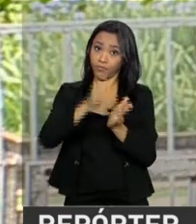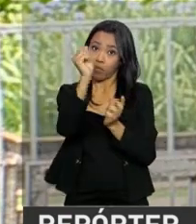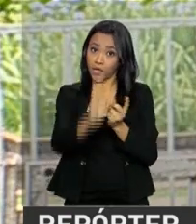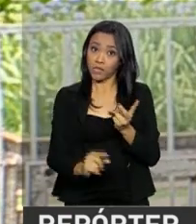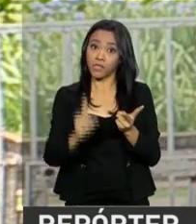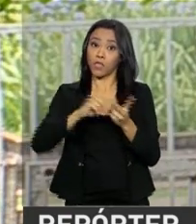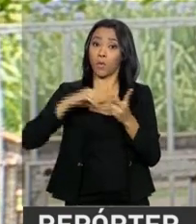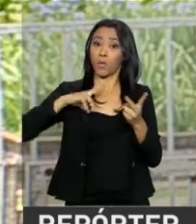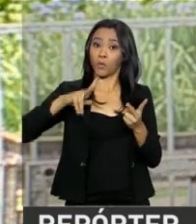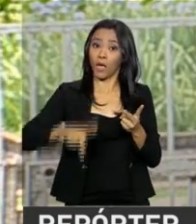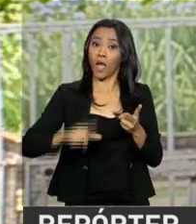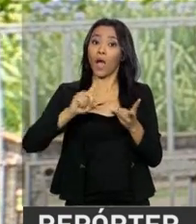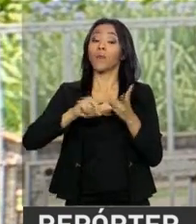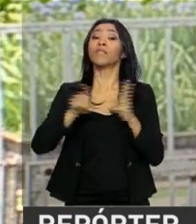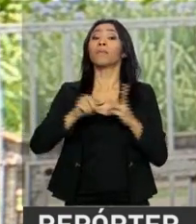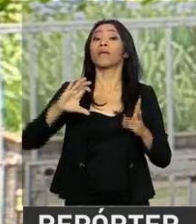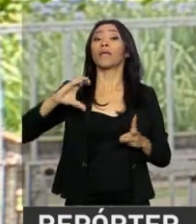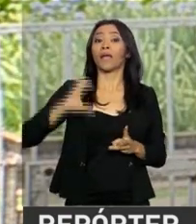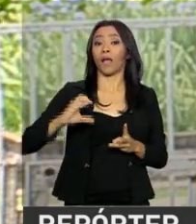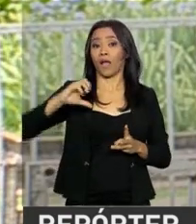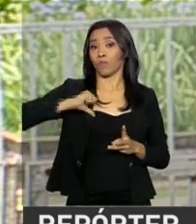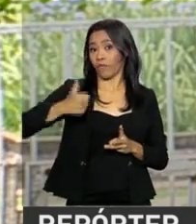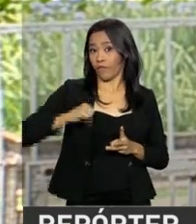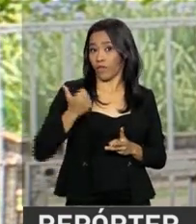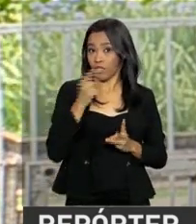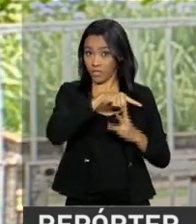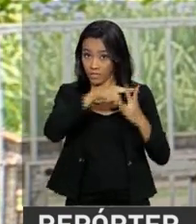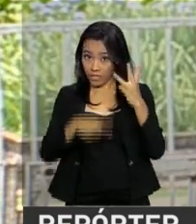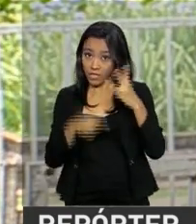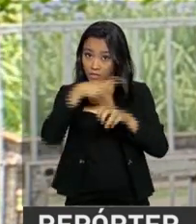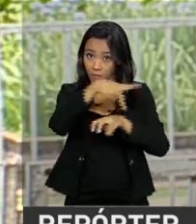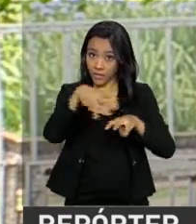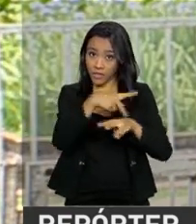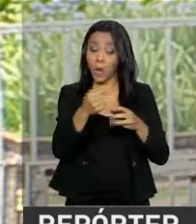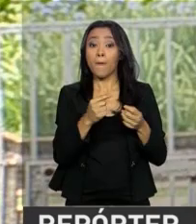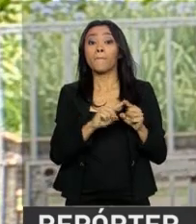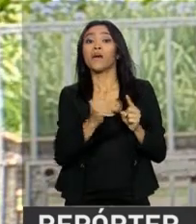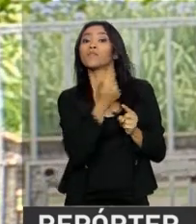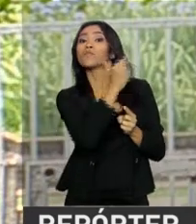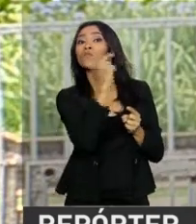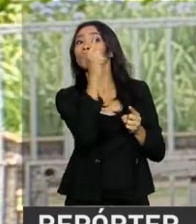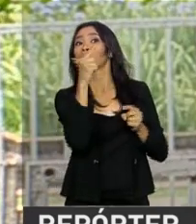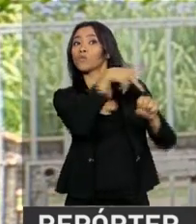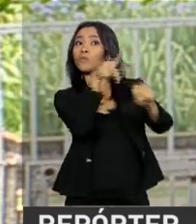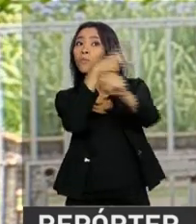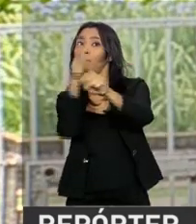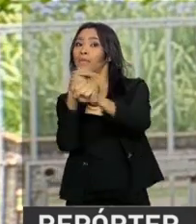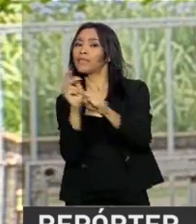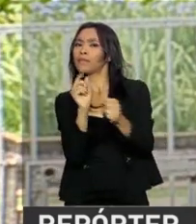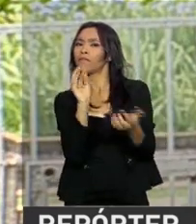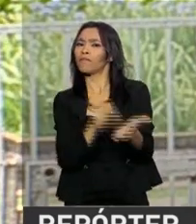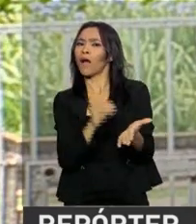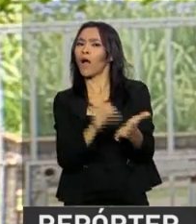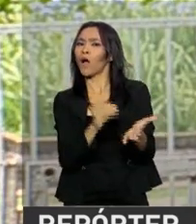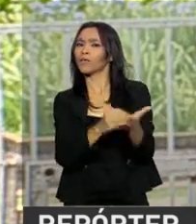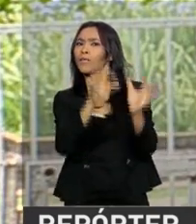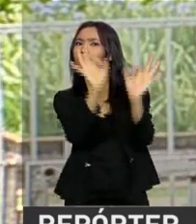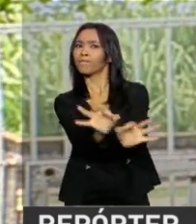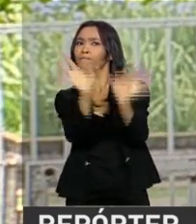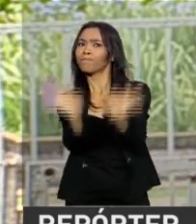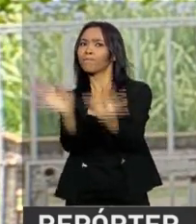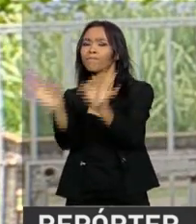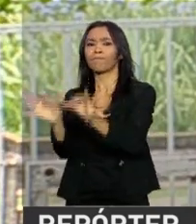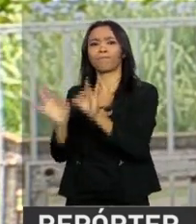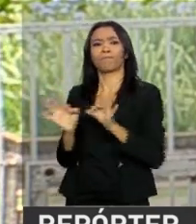p e Cabo Verde mas ainda está em processo de ratificação processo de confirmação em Angola